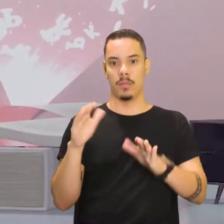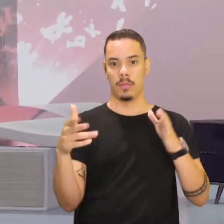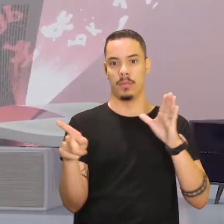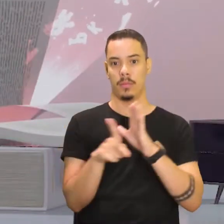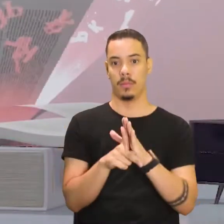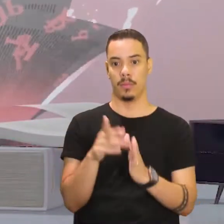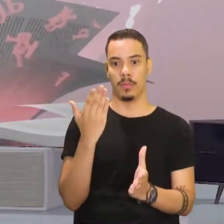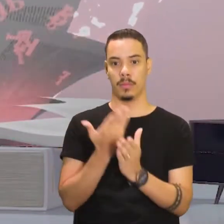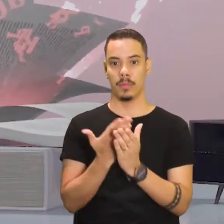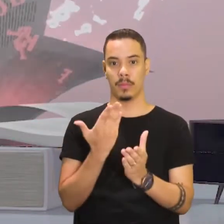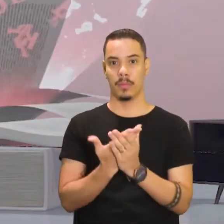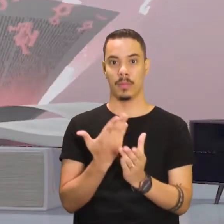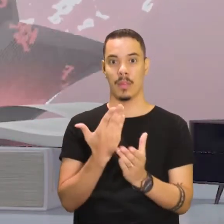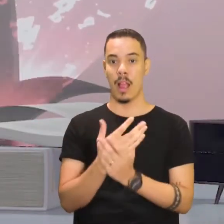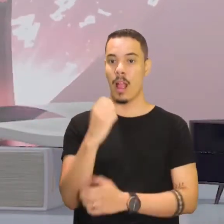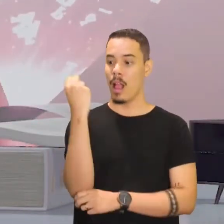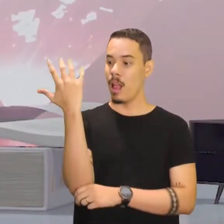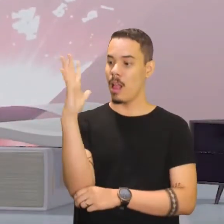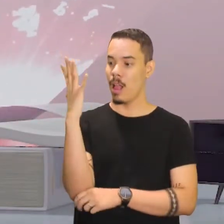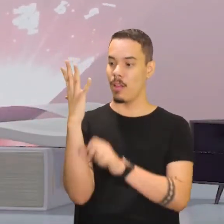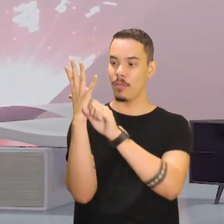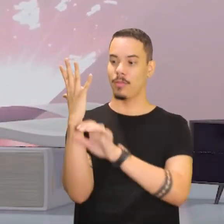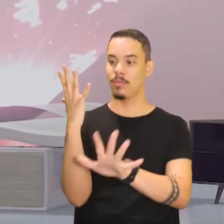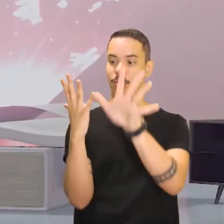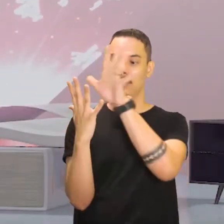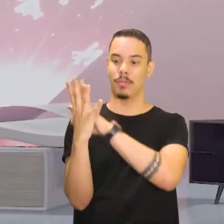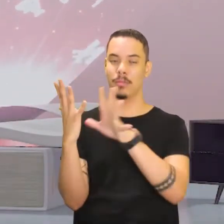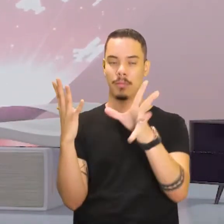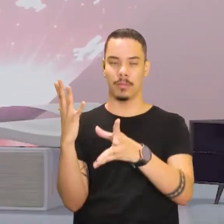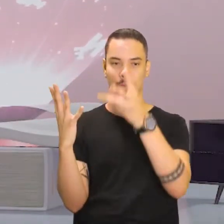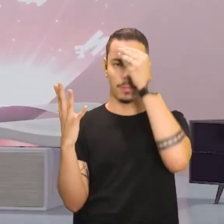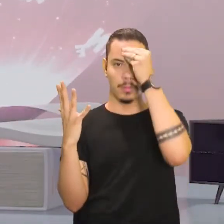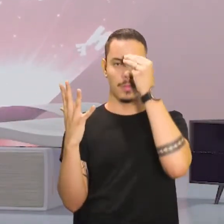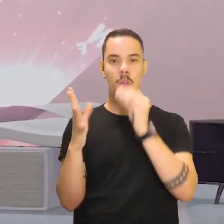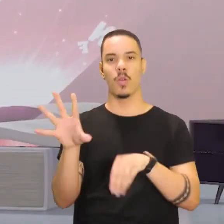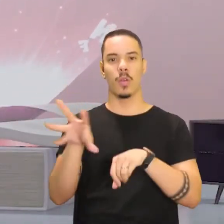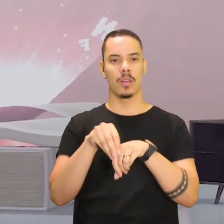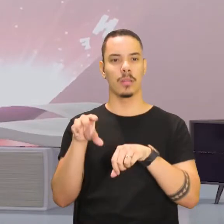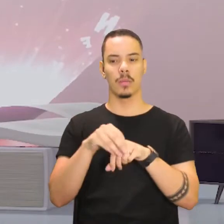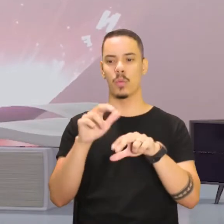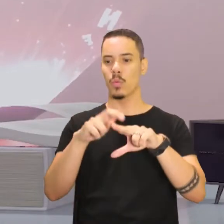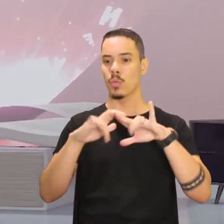do conhecimento. Exatamente, vai juntar a sua bagagem,